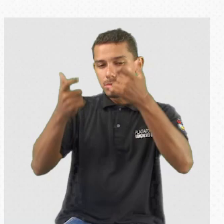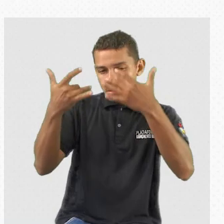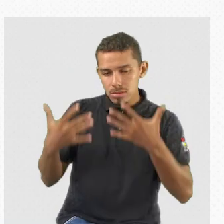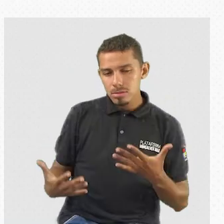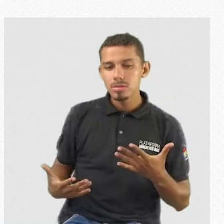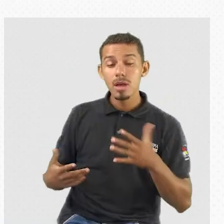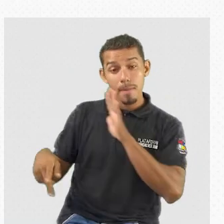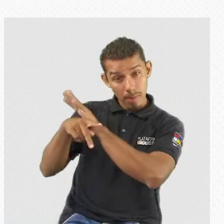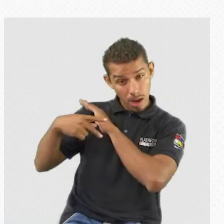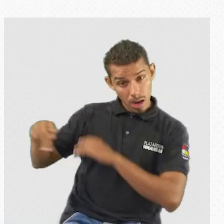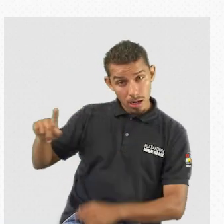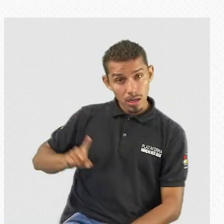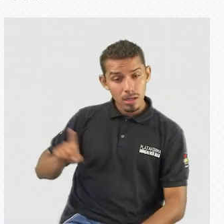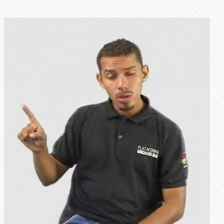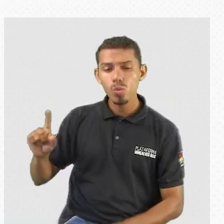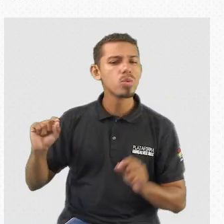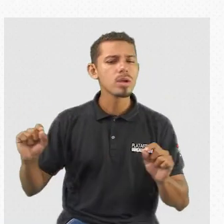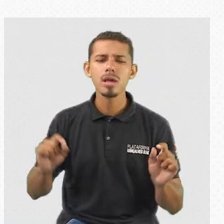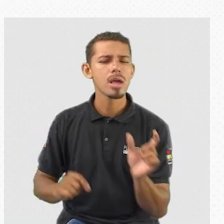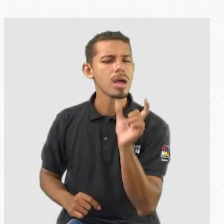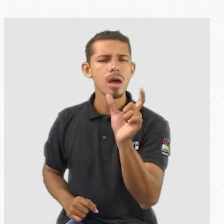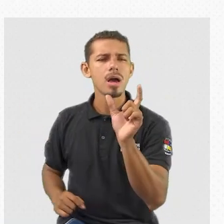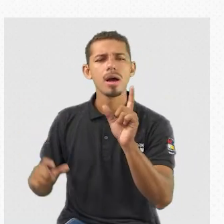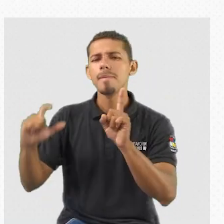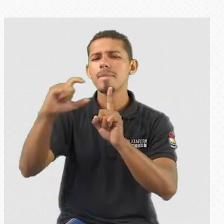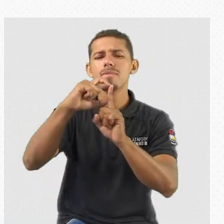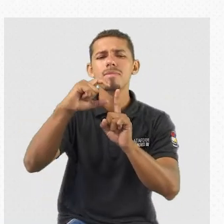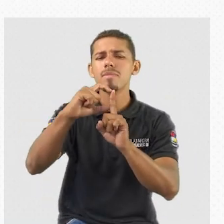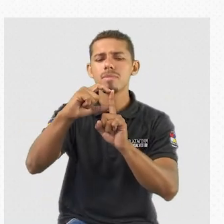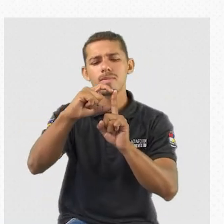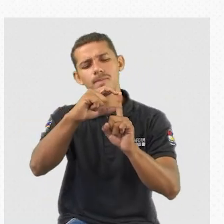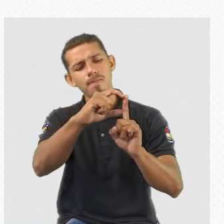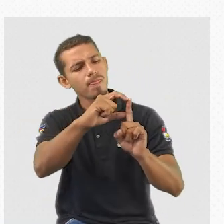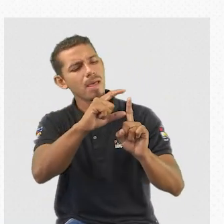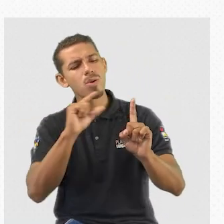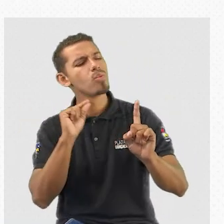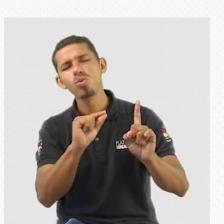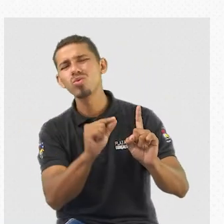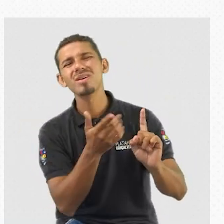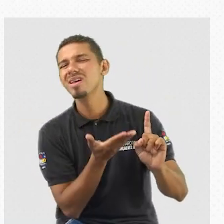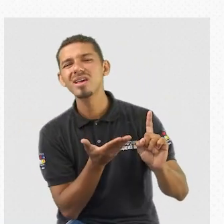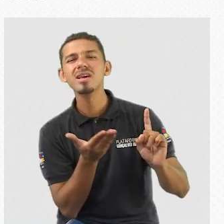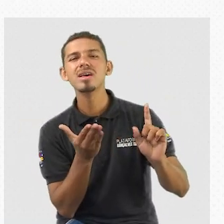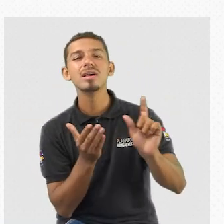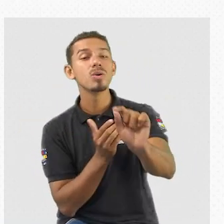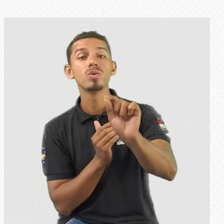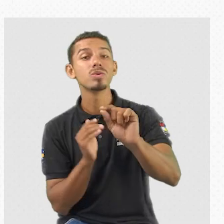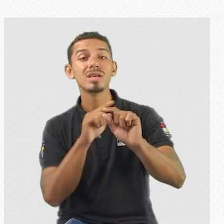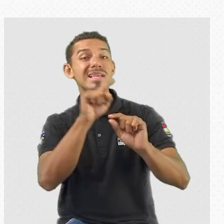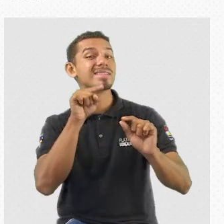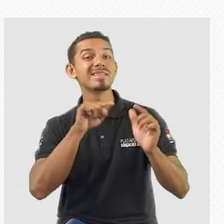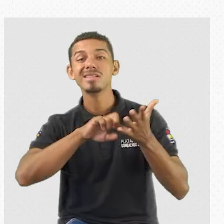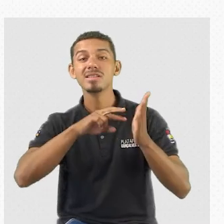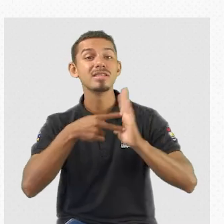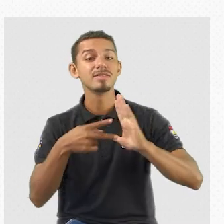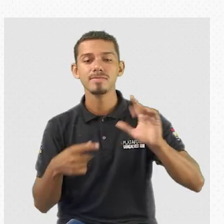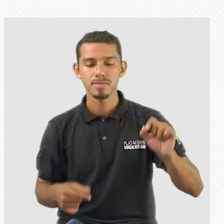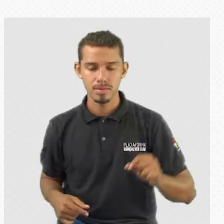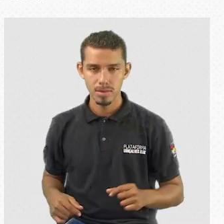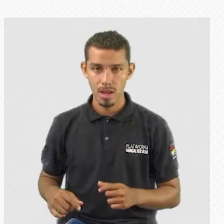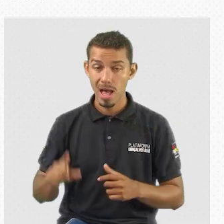ele, o que são as palavras? O que são as palavras? Olha só, as palavras são